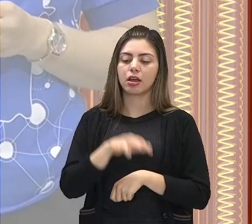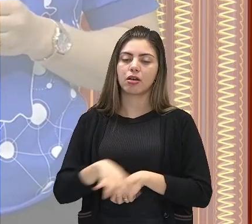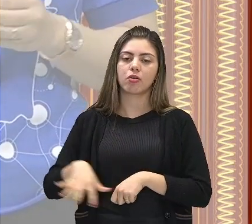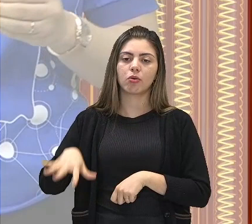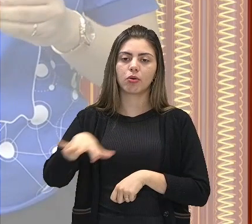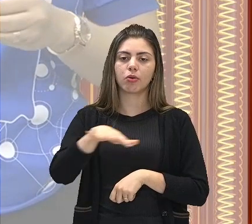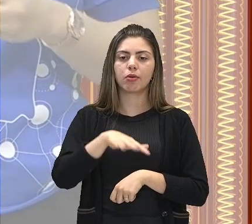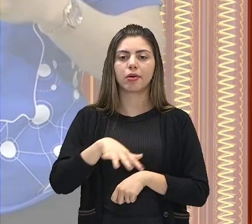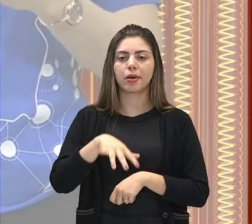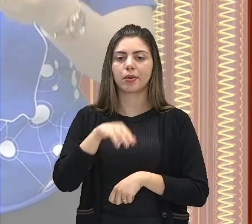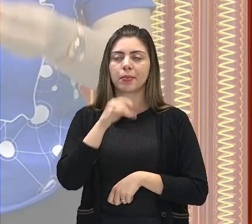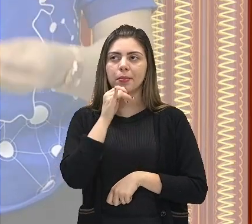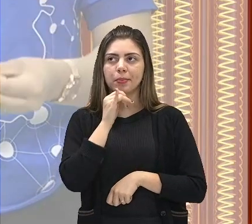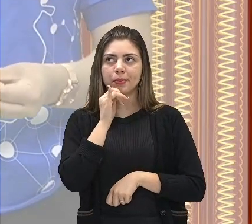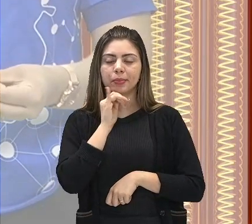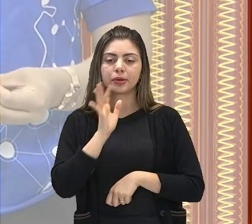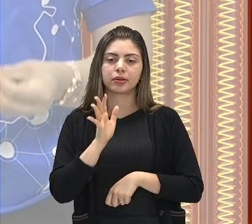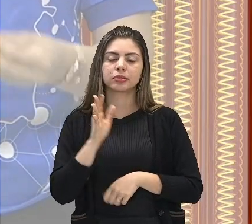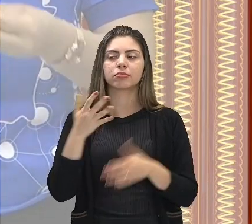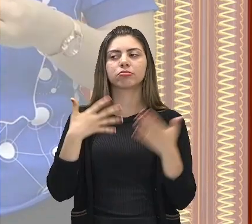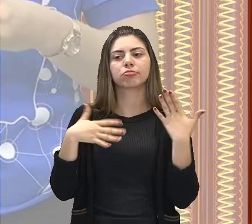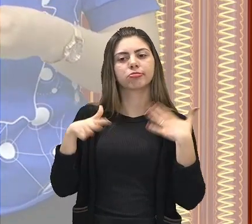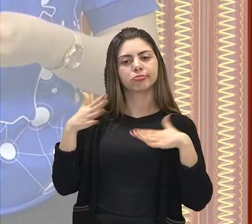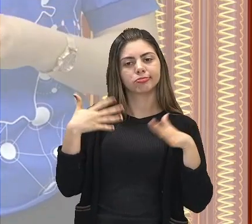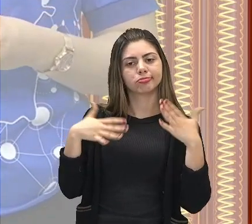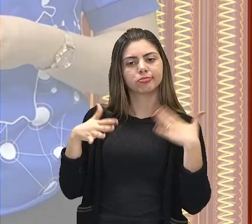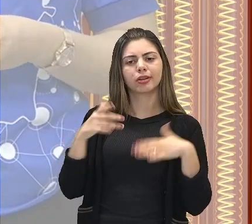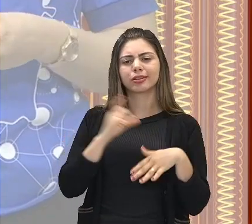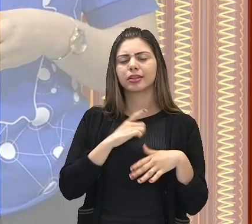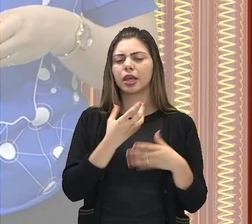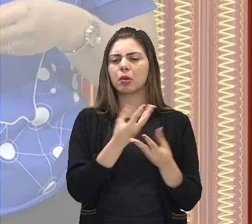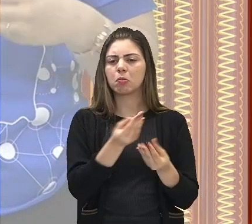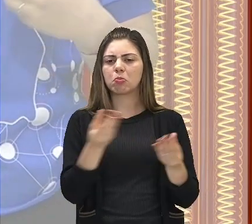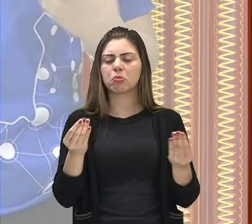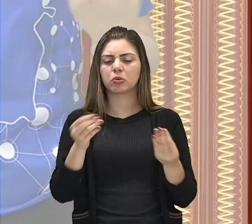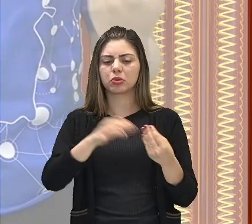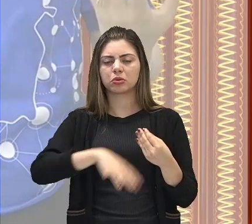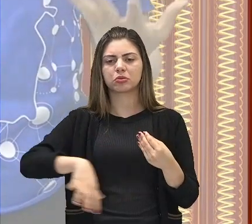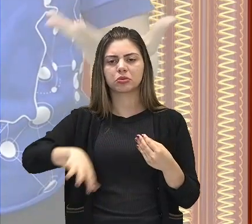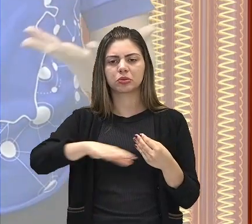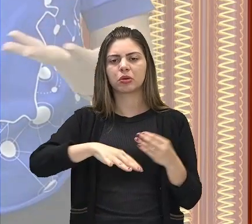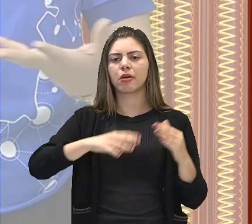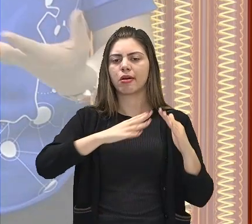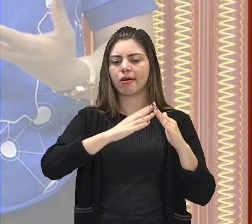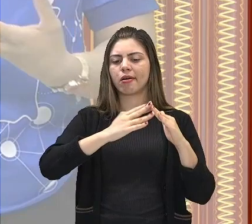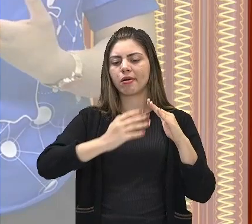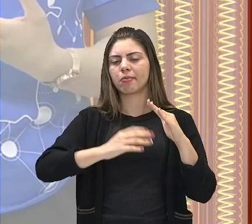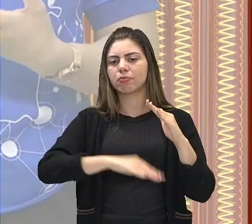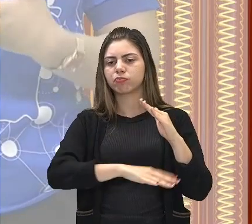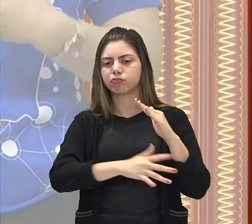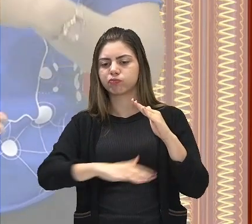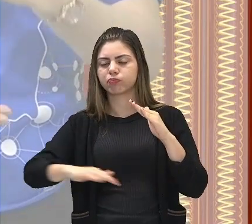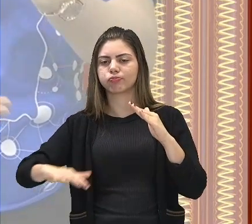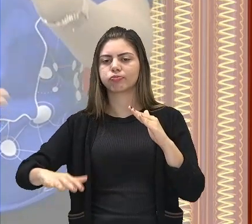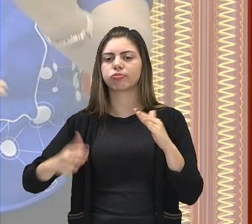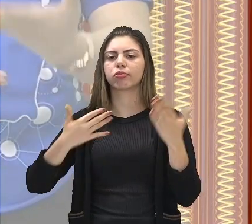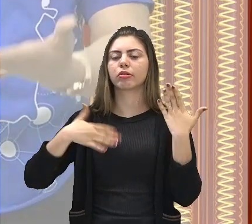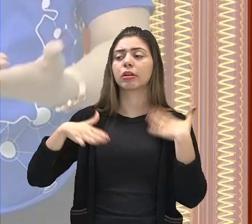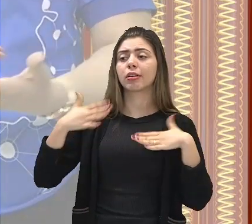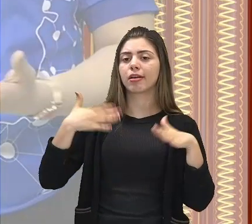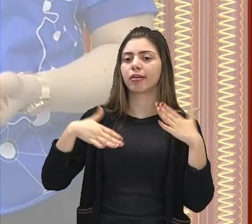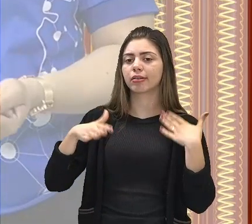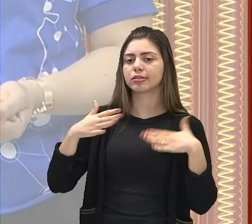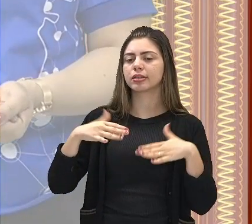para o lazer, né? Existem muitos flutuantes que têm ali uma área de lazer que geralmente